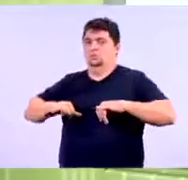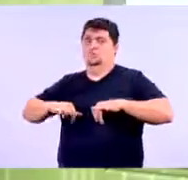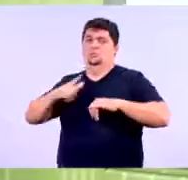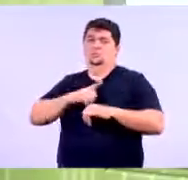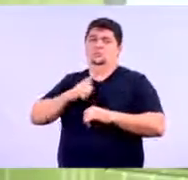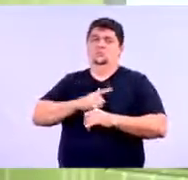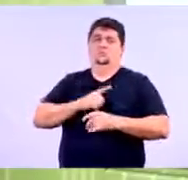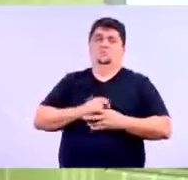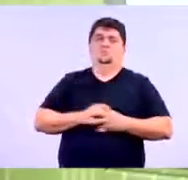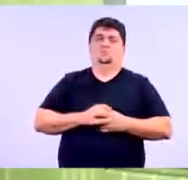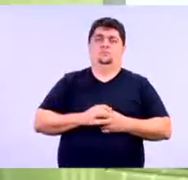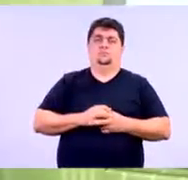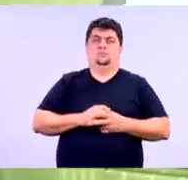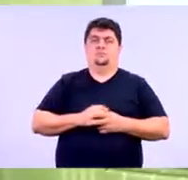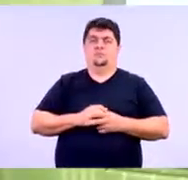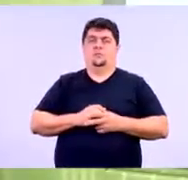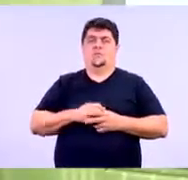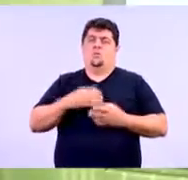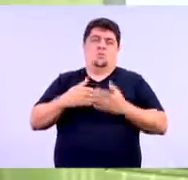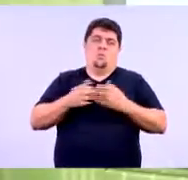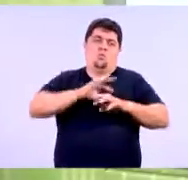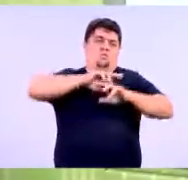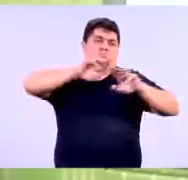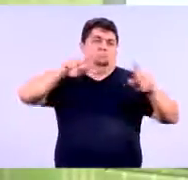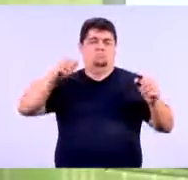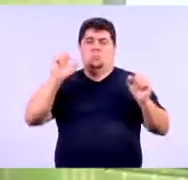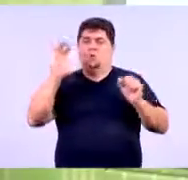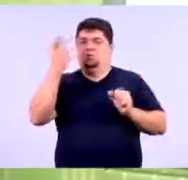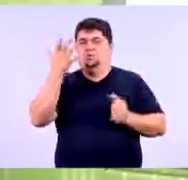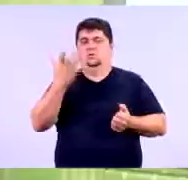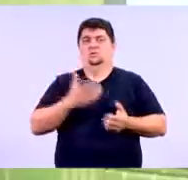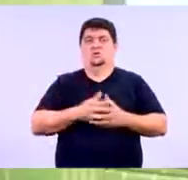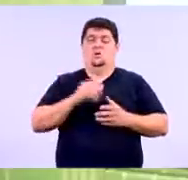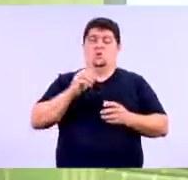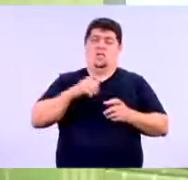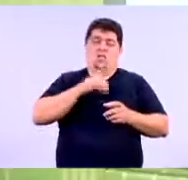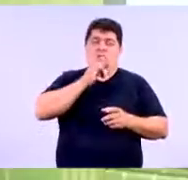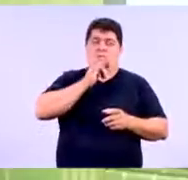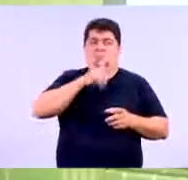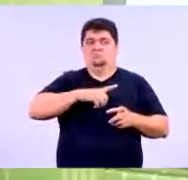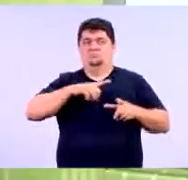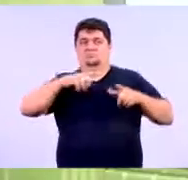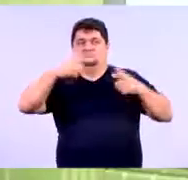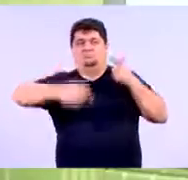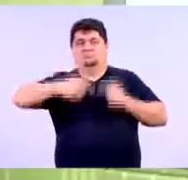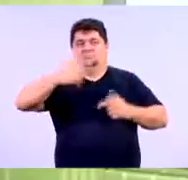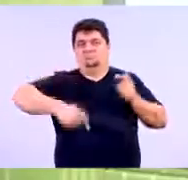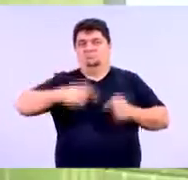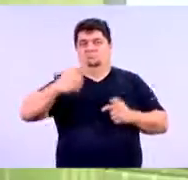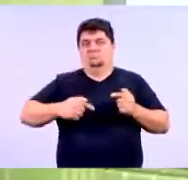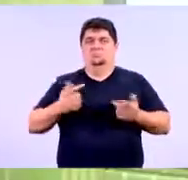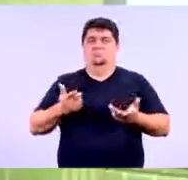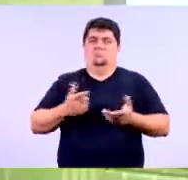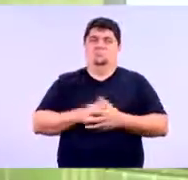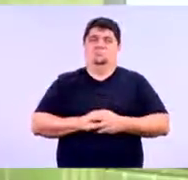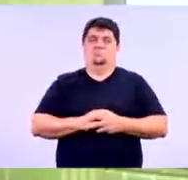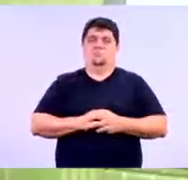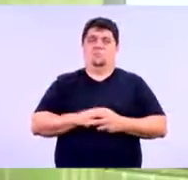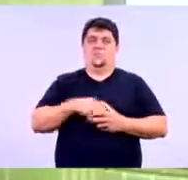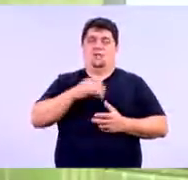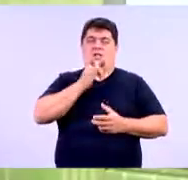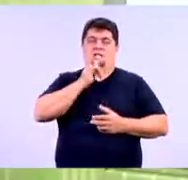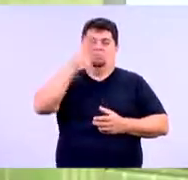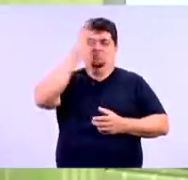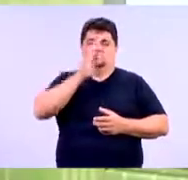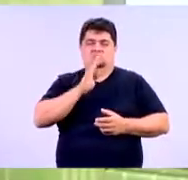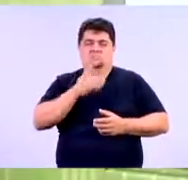por fato da natureza ou calamidade em situação de guerra, onde a União, no nosso caso o Brasil,